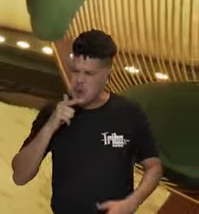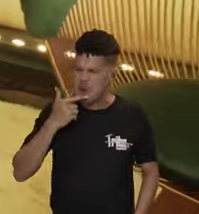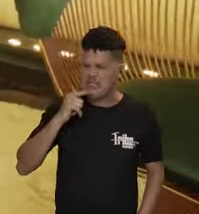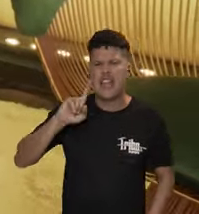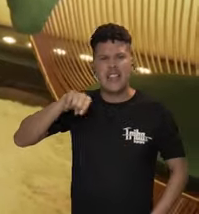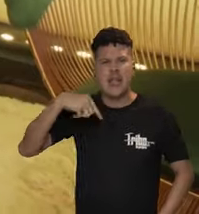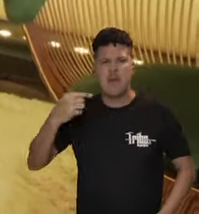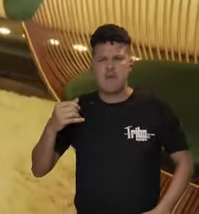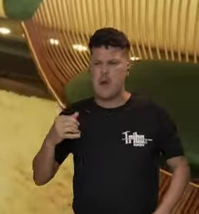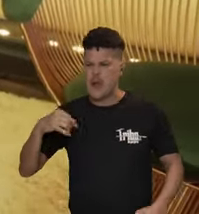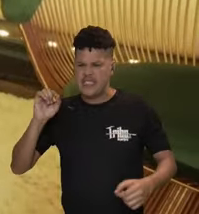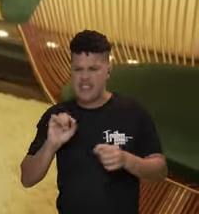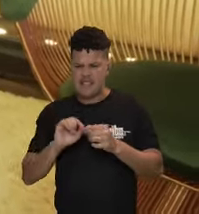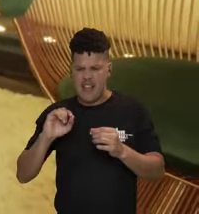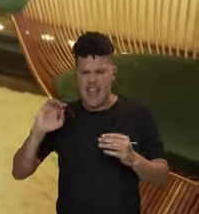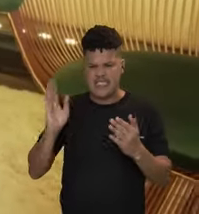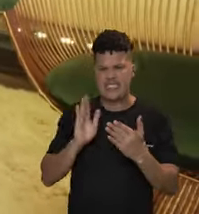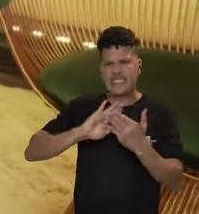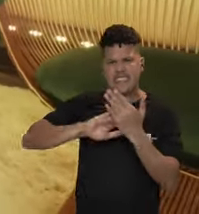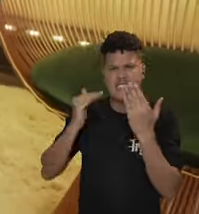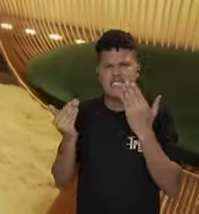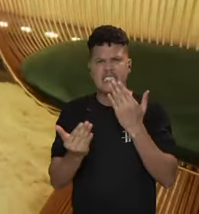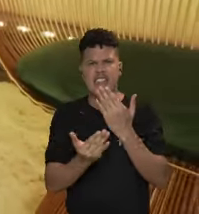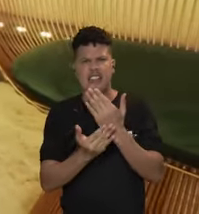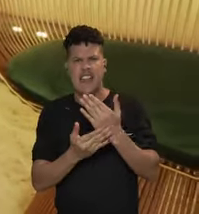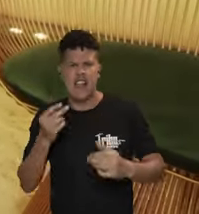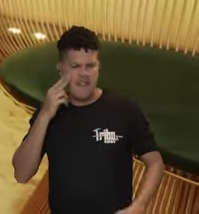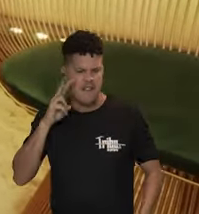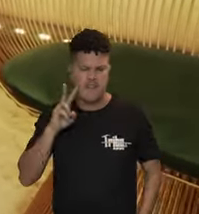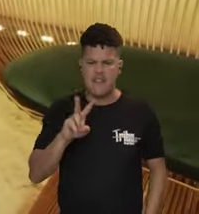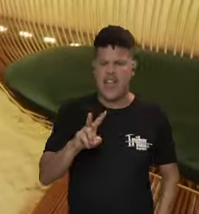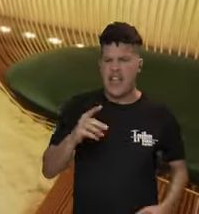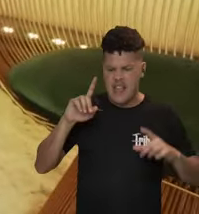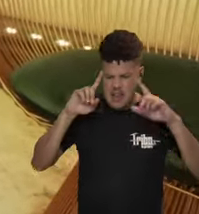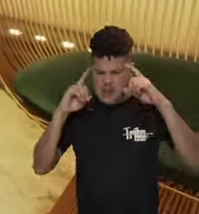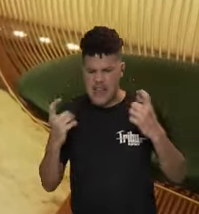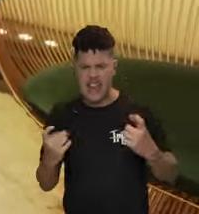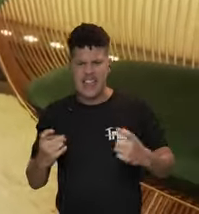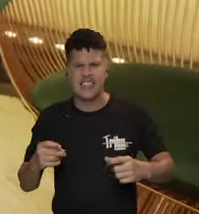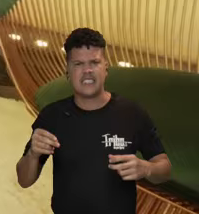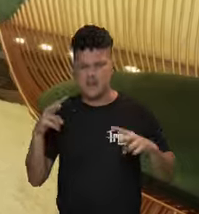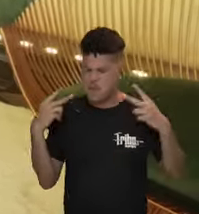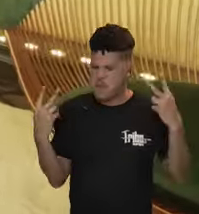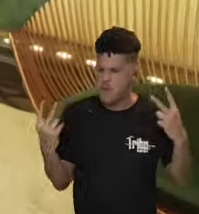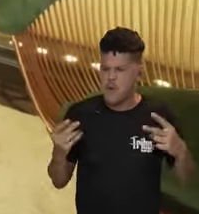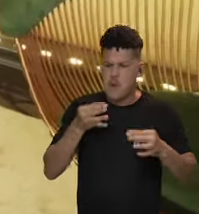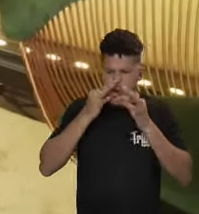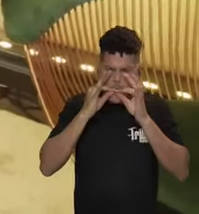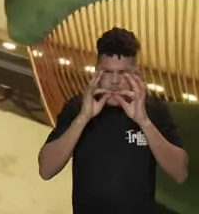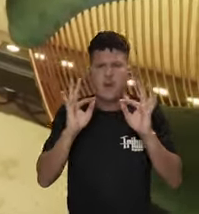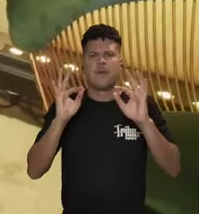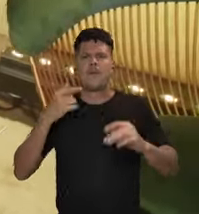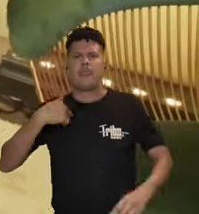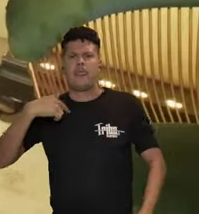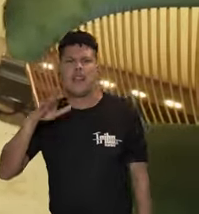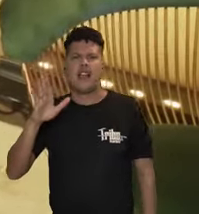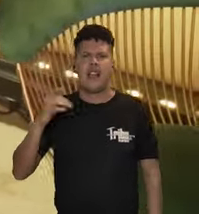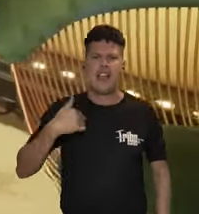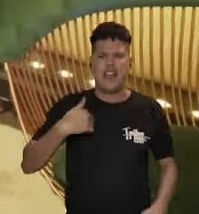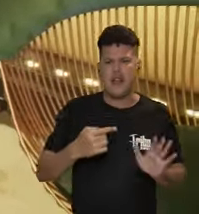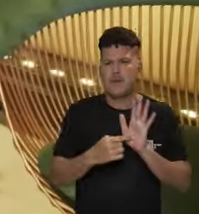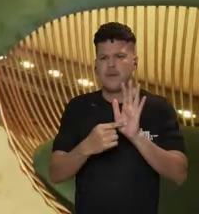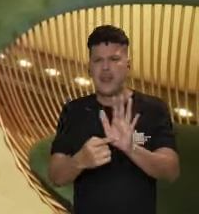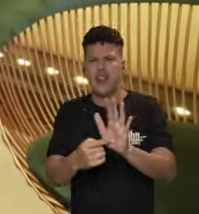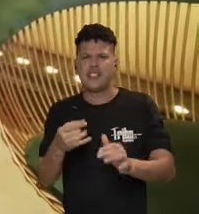espinho, fica o vale que sozinho. Nem vi esse mundo, esse do crime, poeira pra mente, moeda pro bolso de mim. Ultimate,